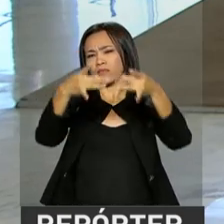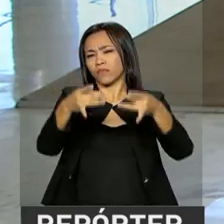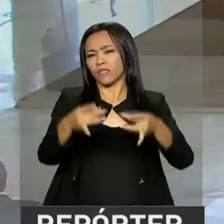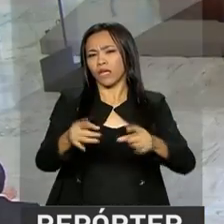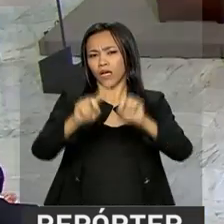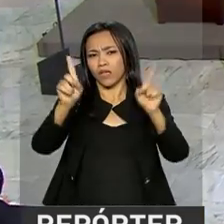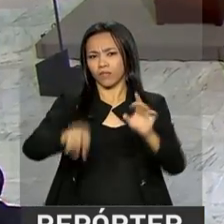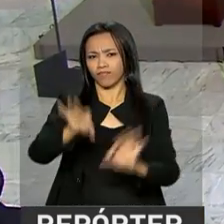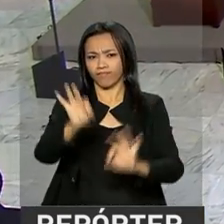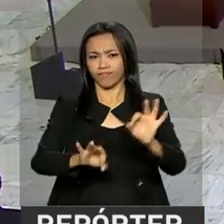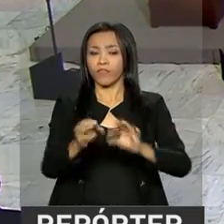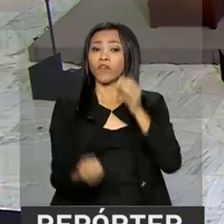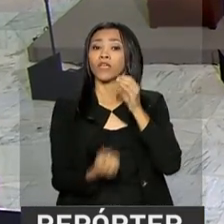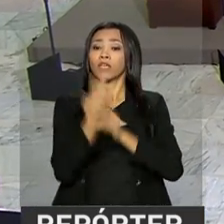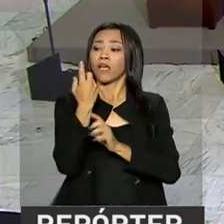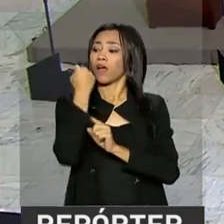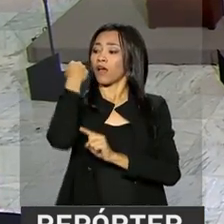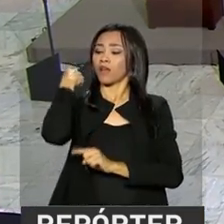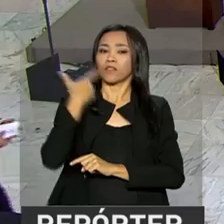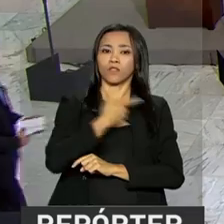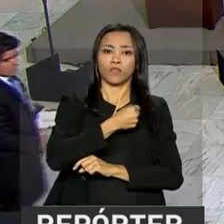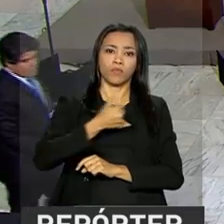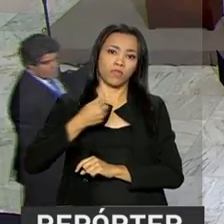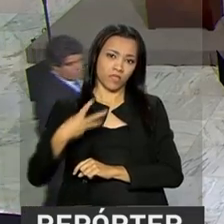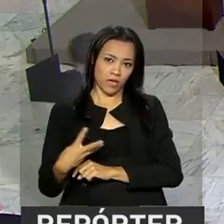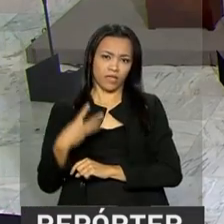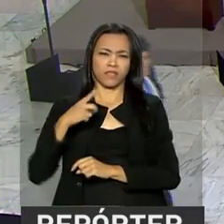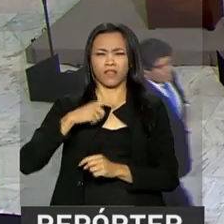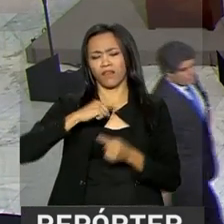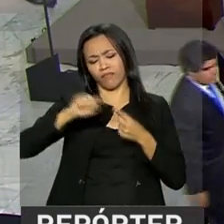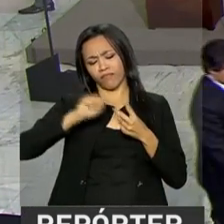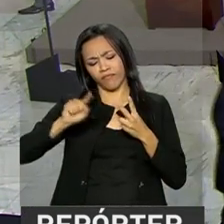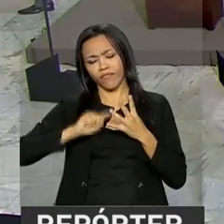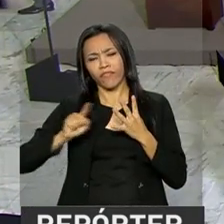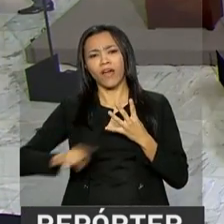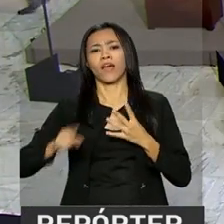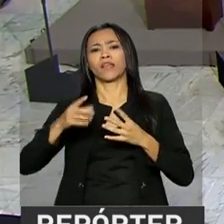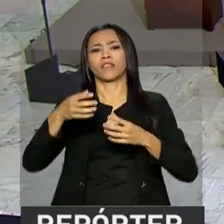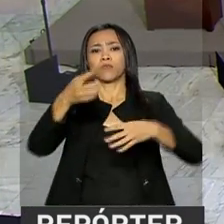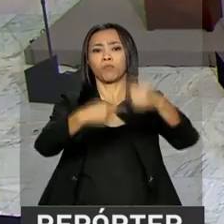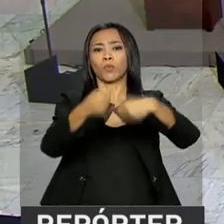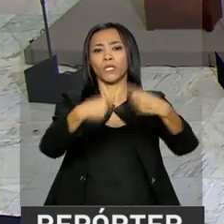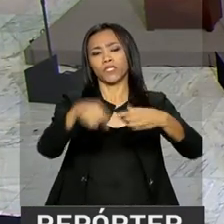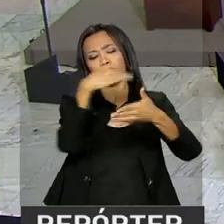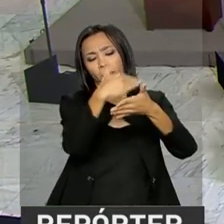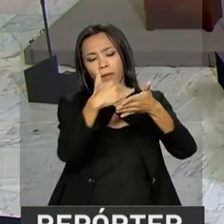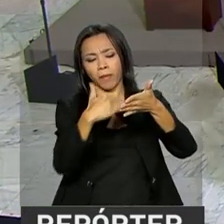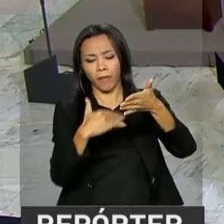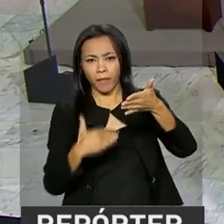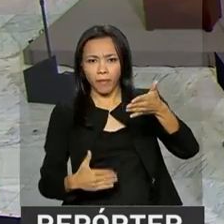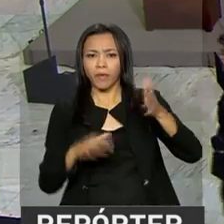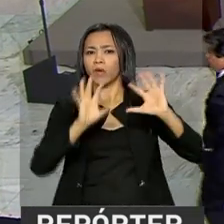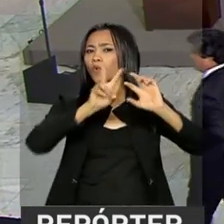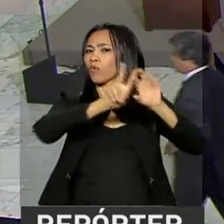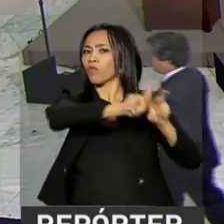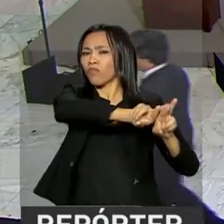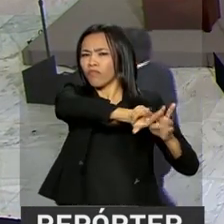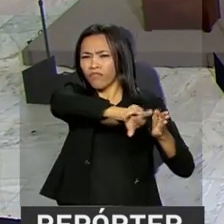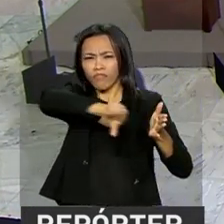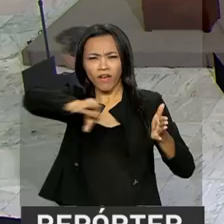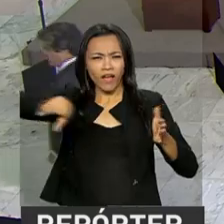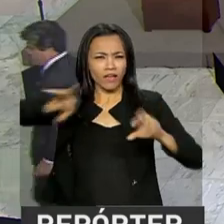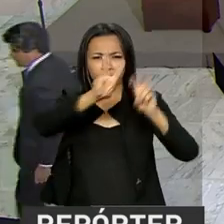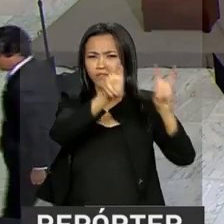programa criado em 2003 o plano safra reúne uma série de políticas públicas voltadas para assistência técnica e extensão Rural acesso